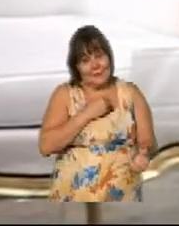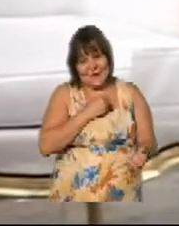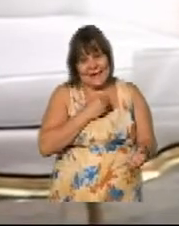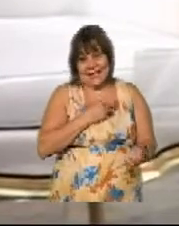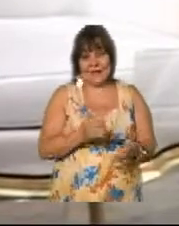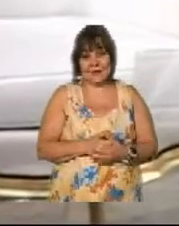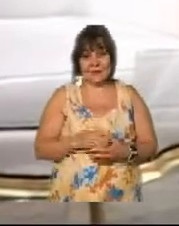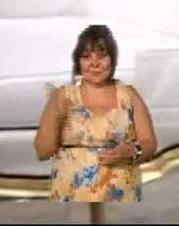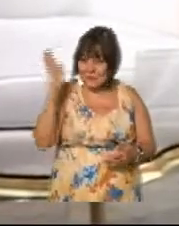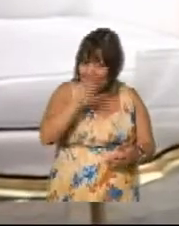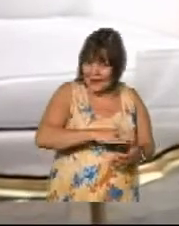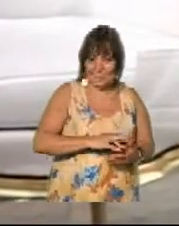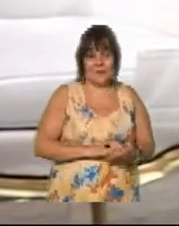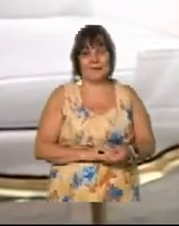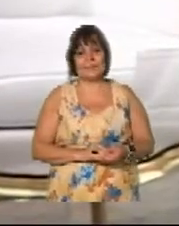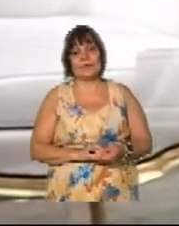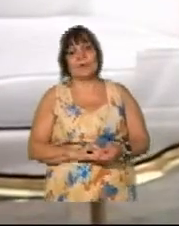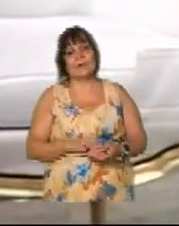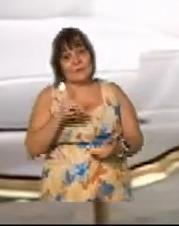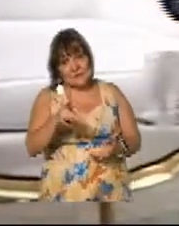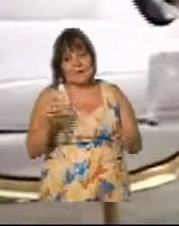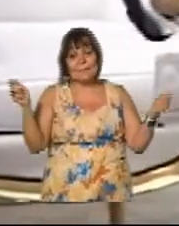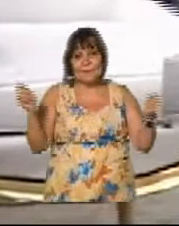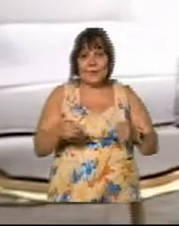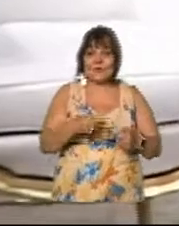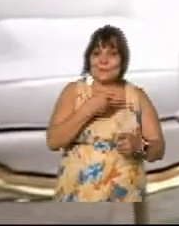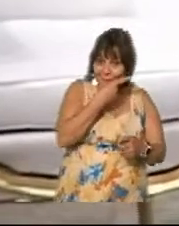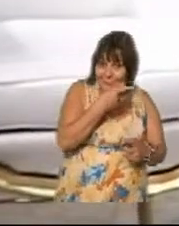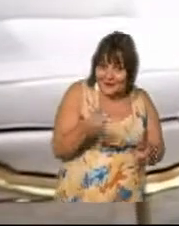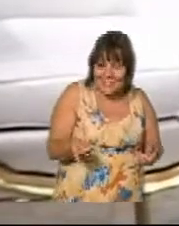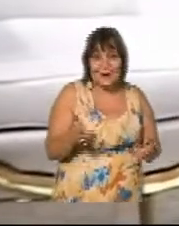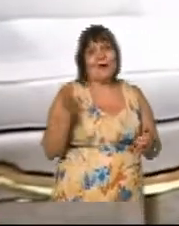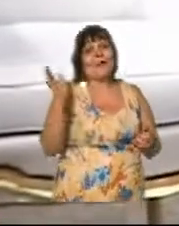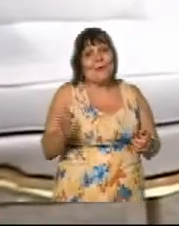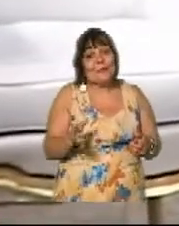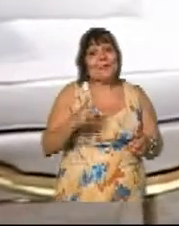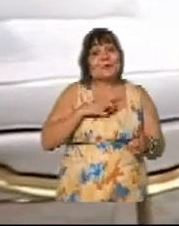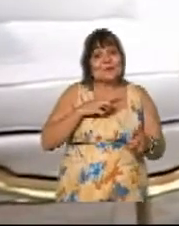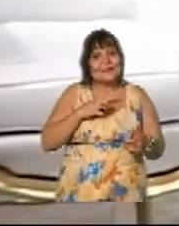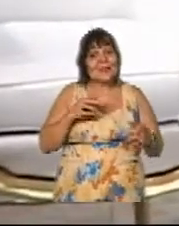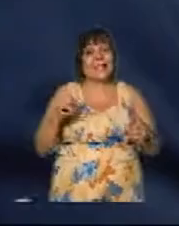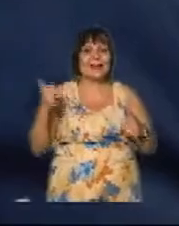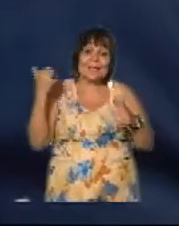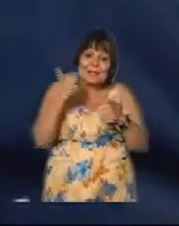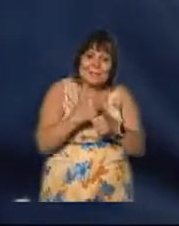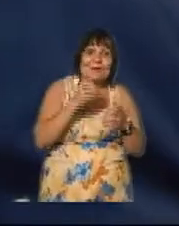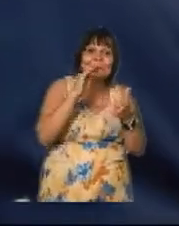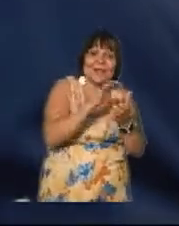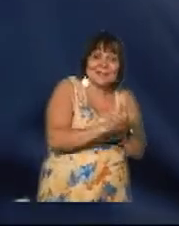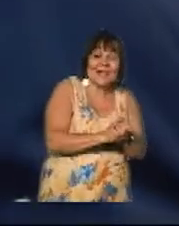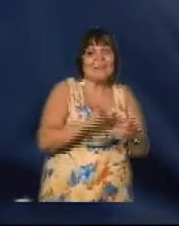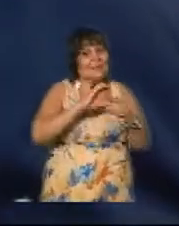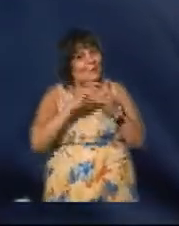Olha, minha irmã, eu tenho uma igreja. Venha assistir, venha participar. Domingo temos culto. Olha, tem encontro de casais. Vai haver uma